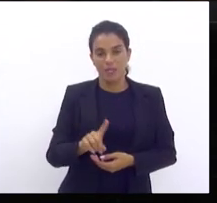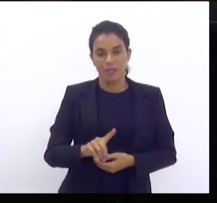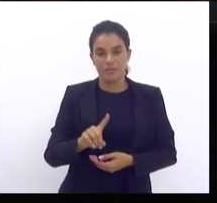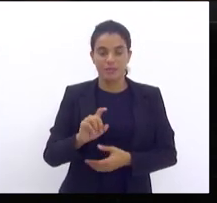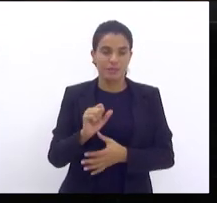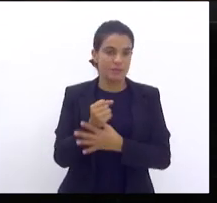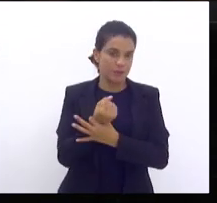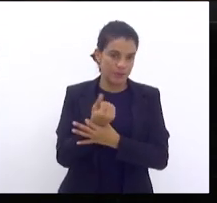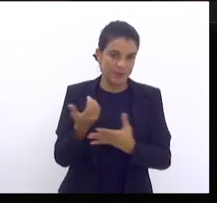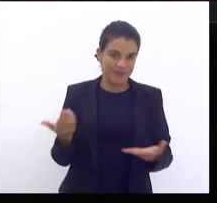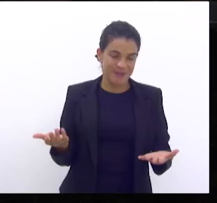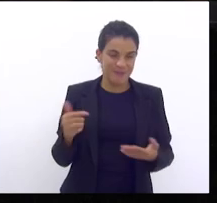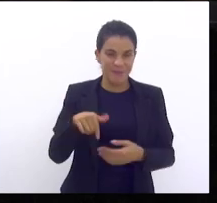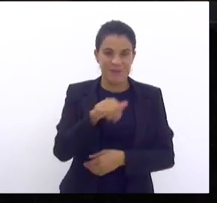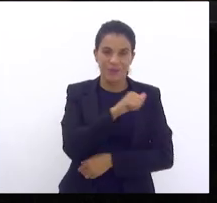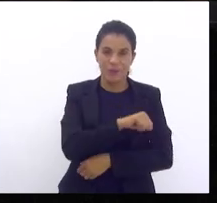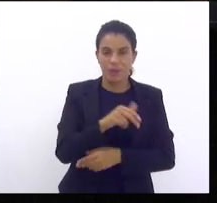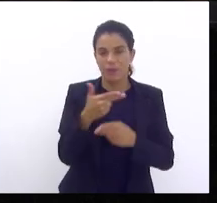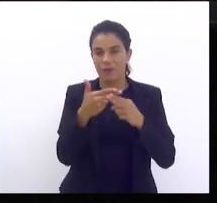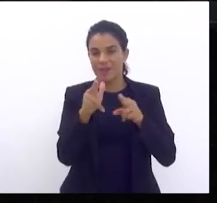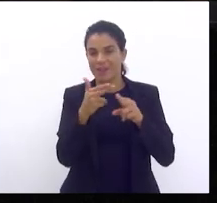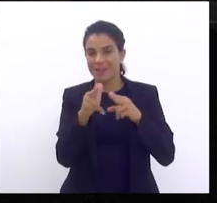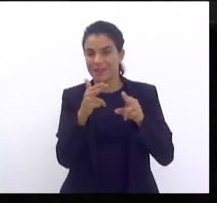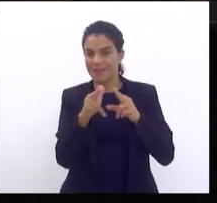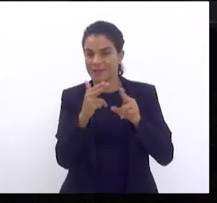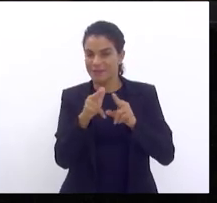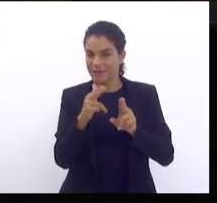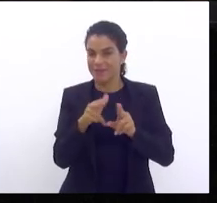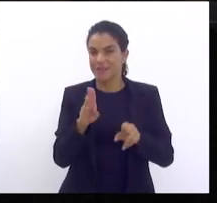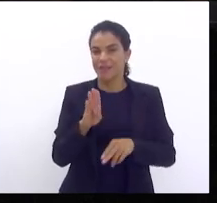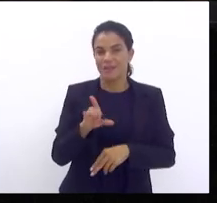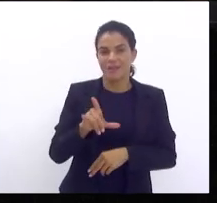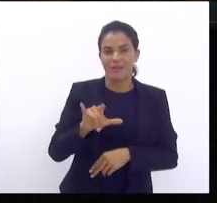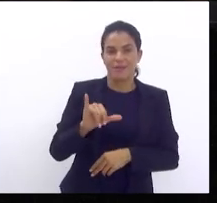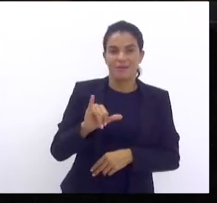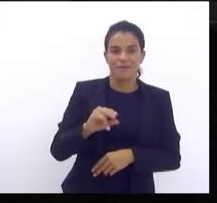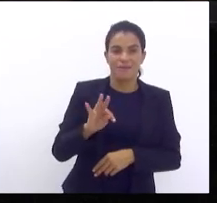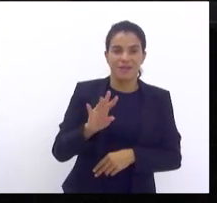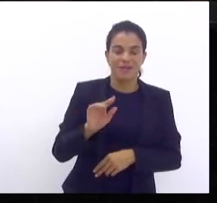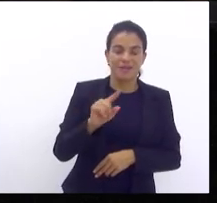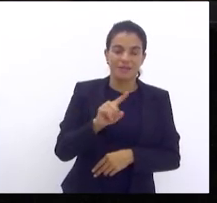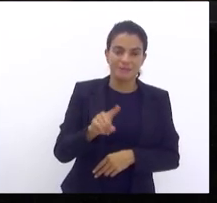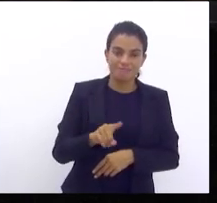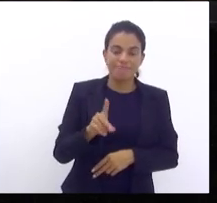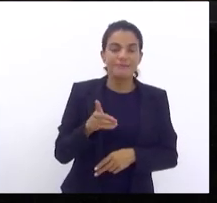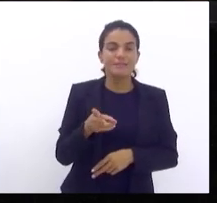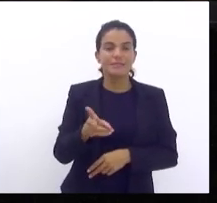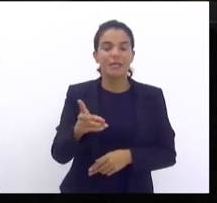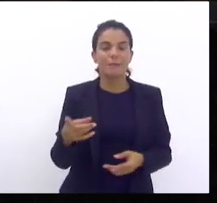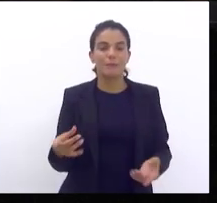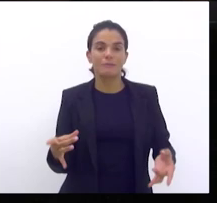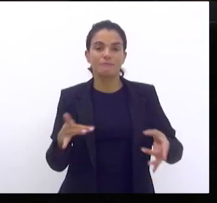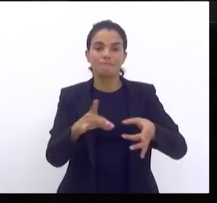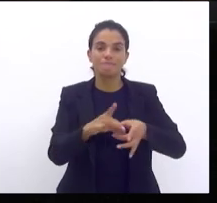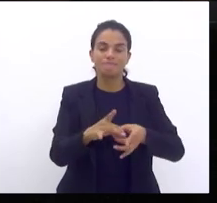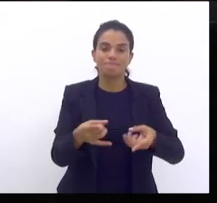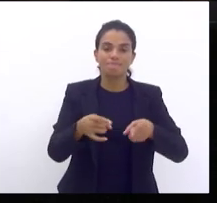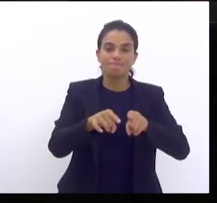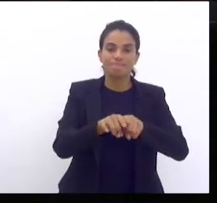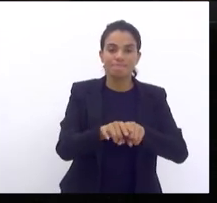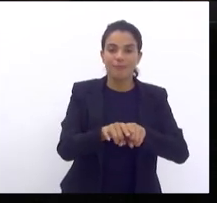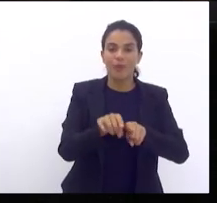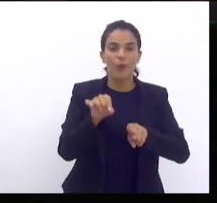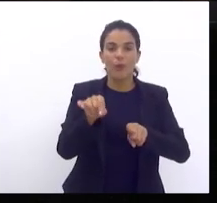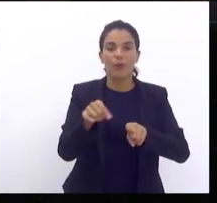geral disfarçado de blitz segurança tá sempre associada a